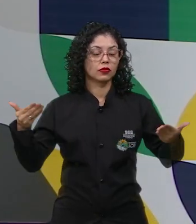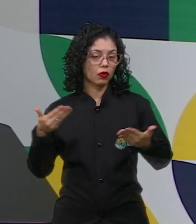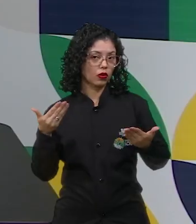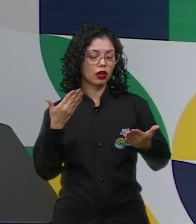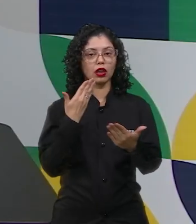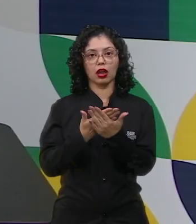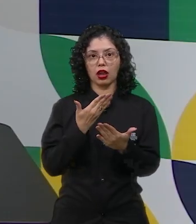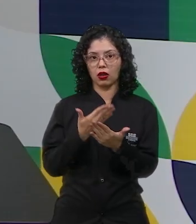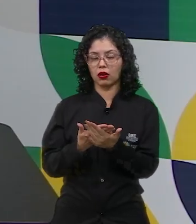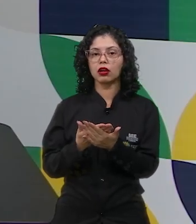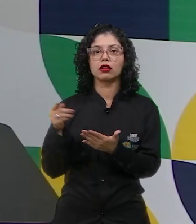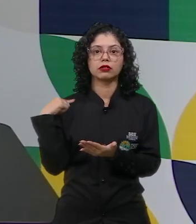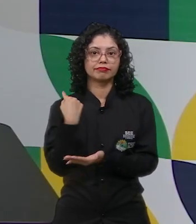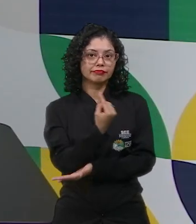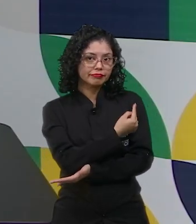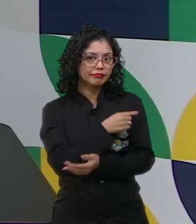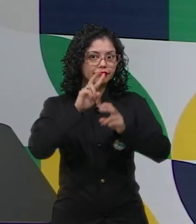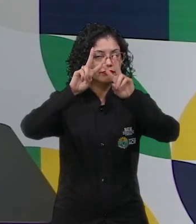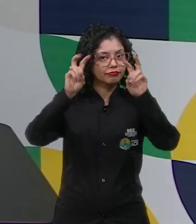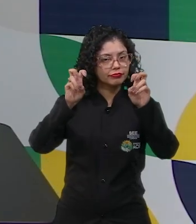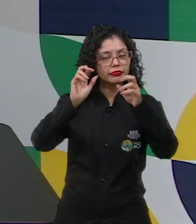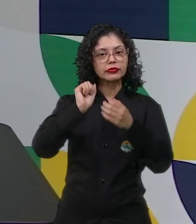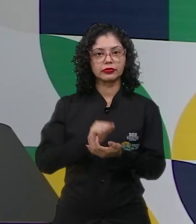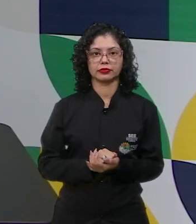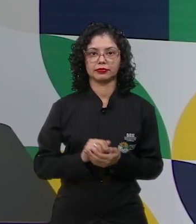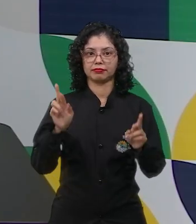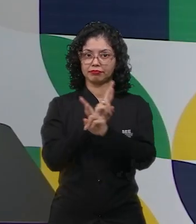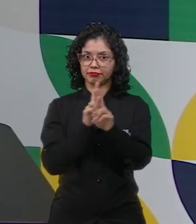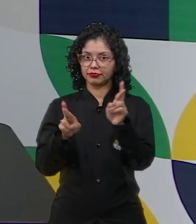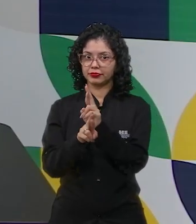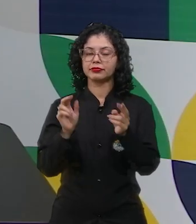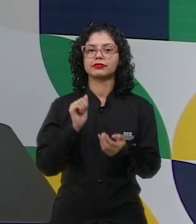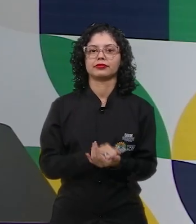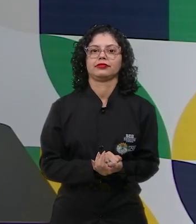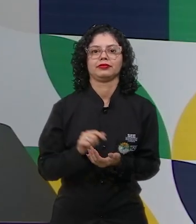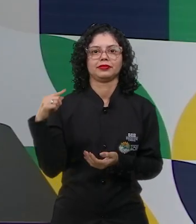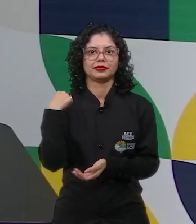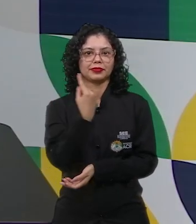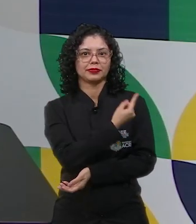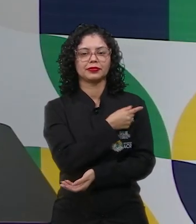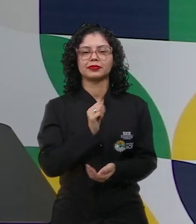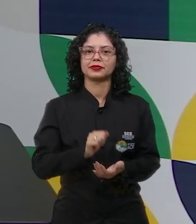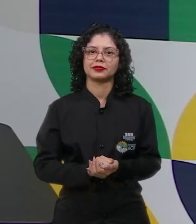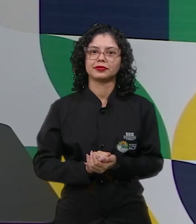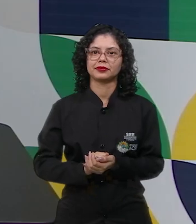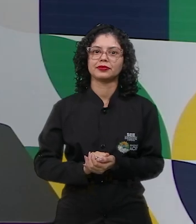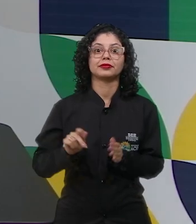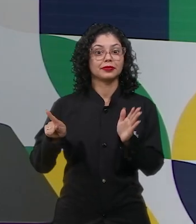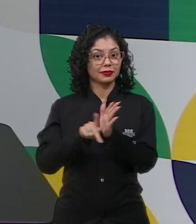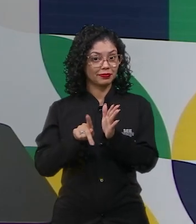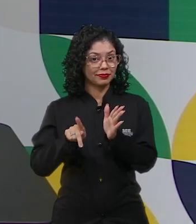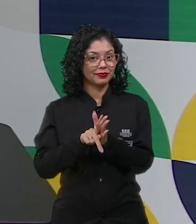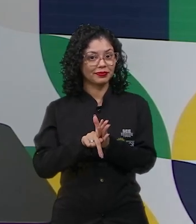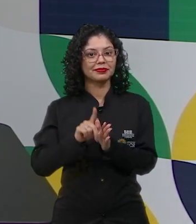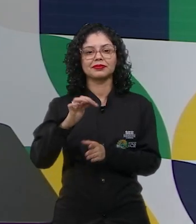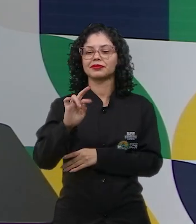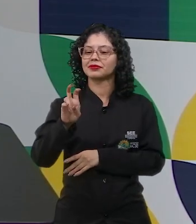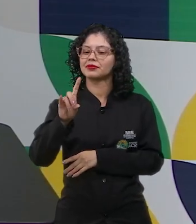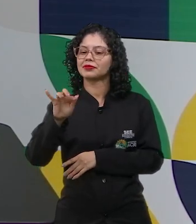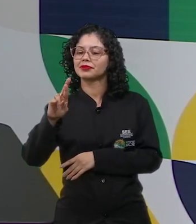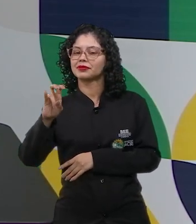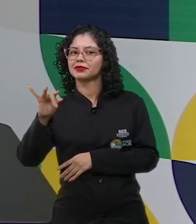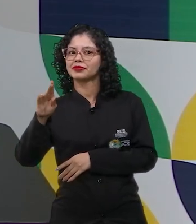Hoje a nossa aula, gente, vai ser ali relacionada ao quê? Aos nossos eletrodomésticos, isso mesmo. Vocês